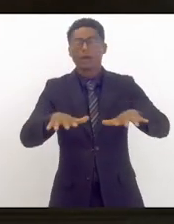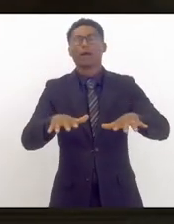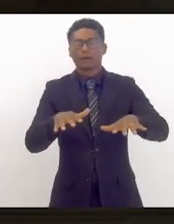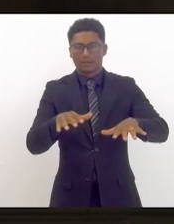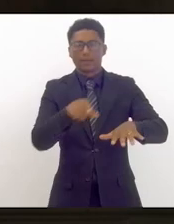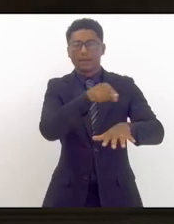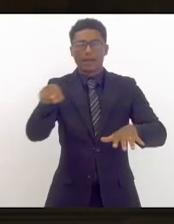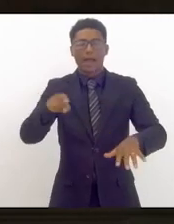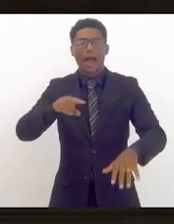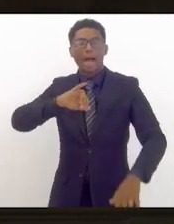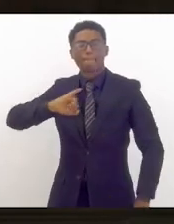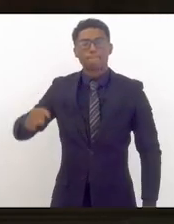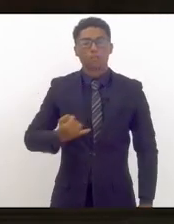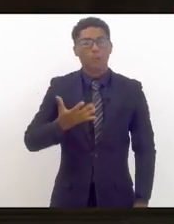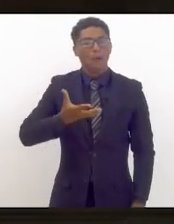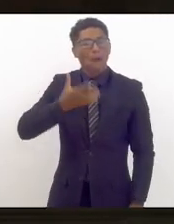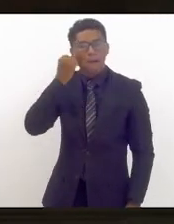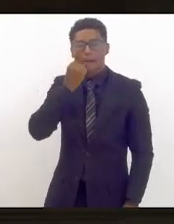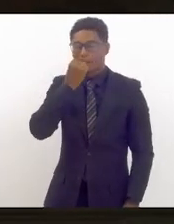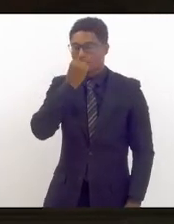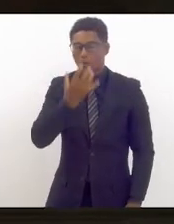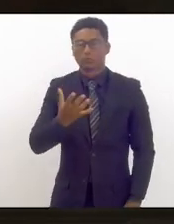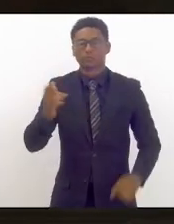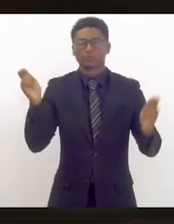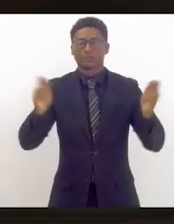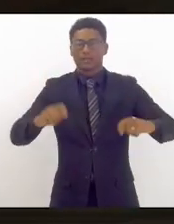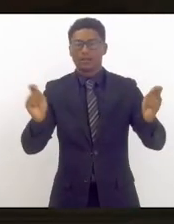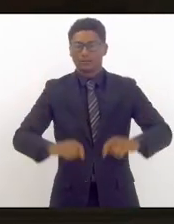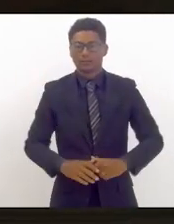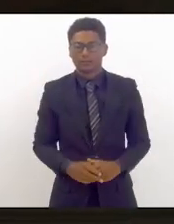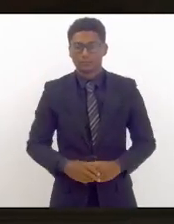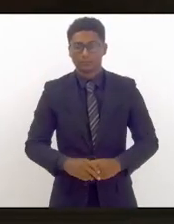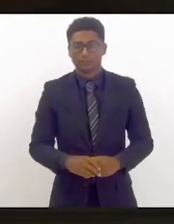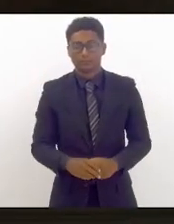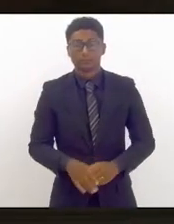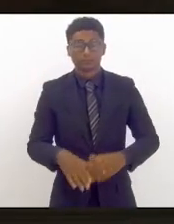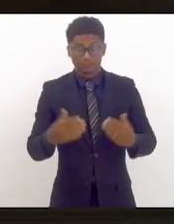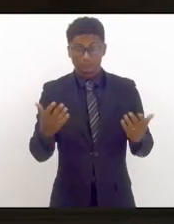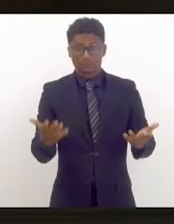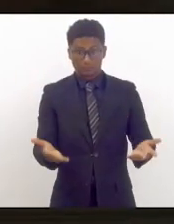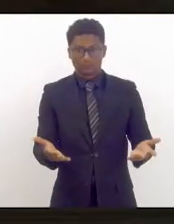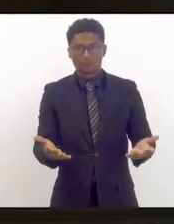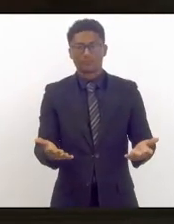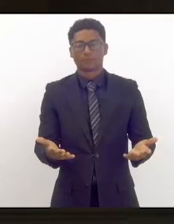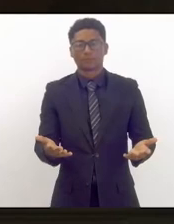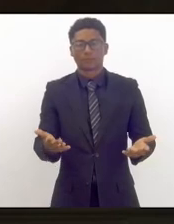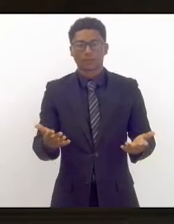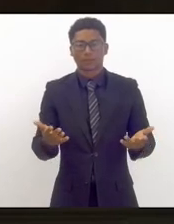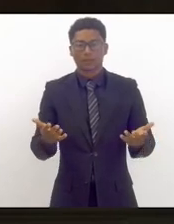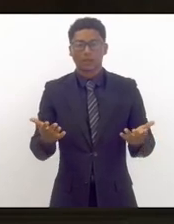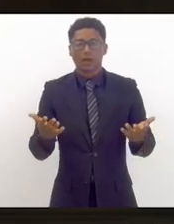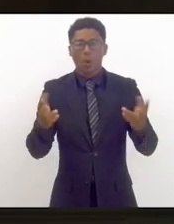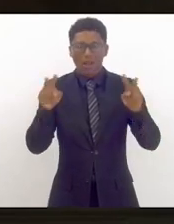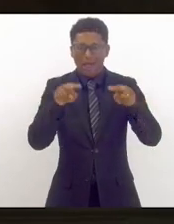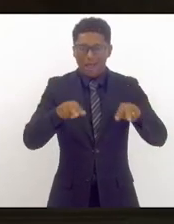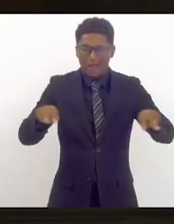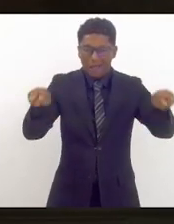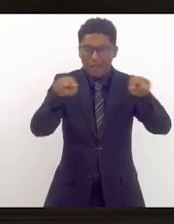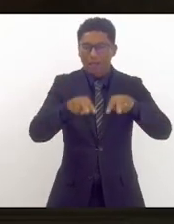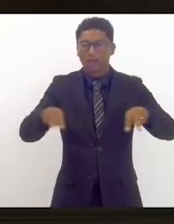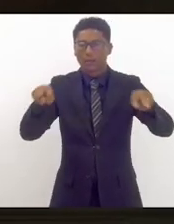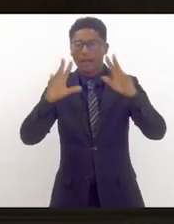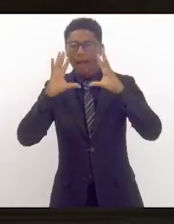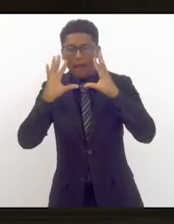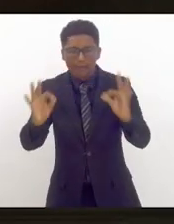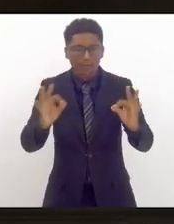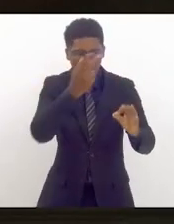do entrosamento entre os poderes. E é esse olhar dedicado e atento com quem mais precisa